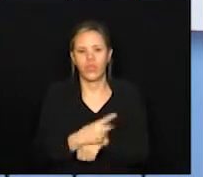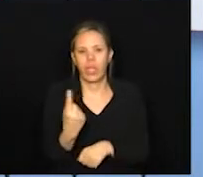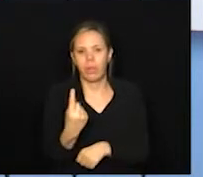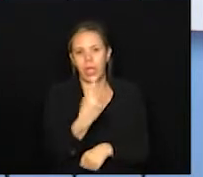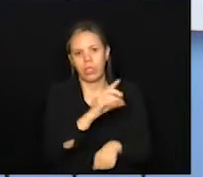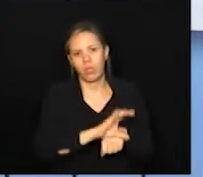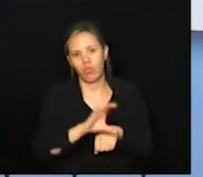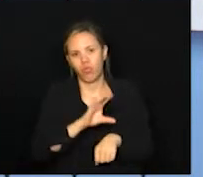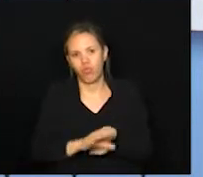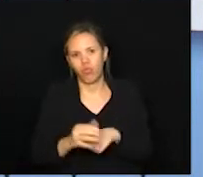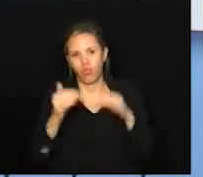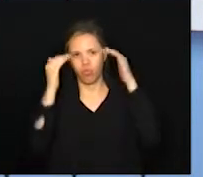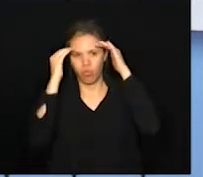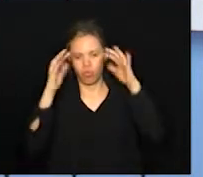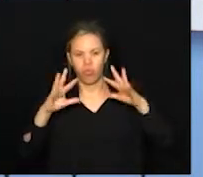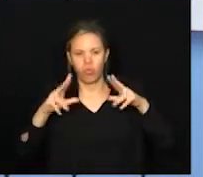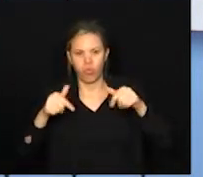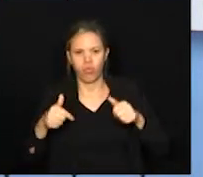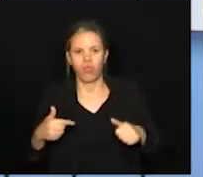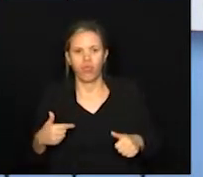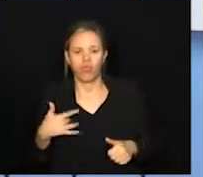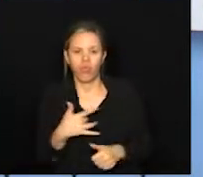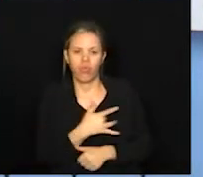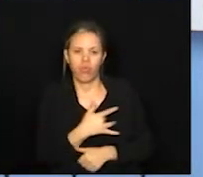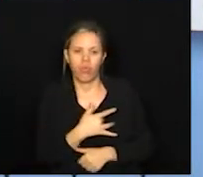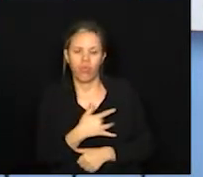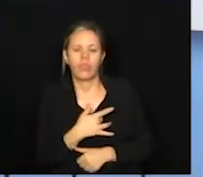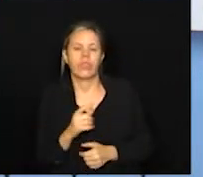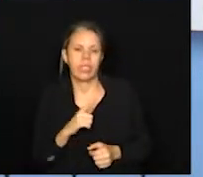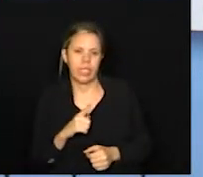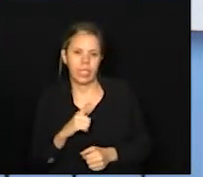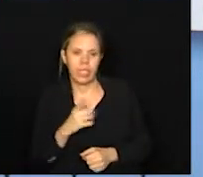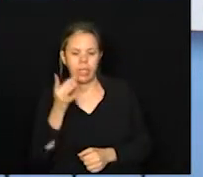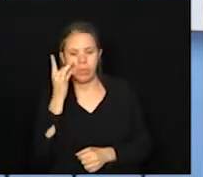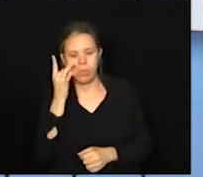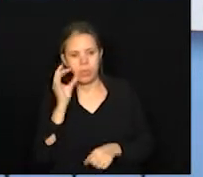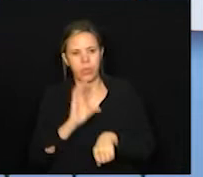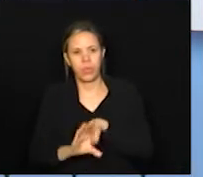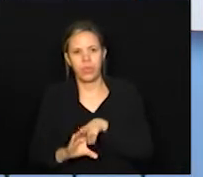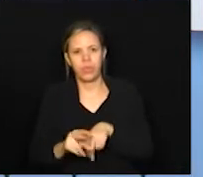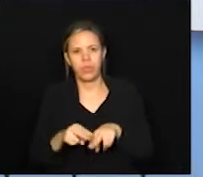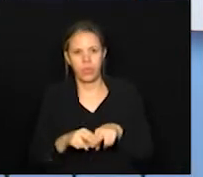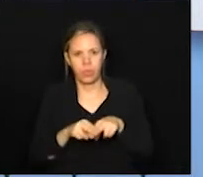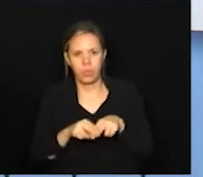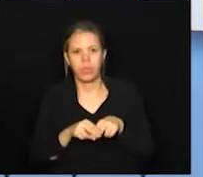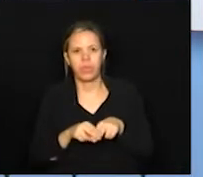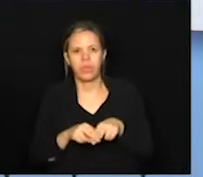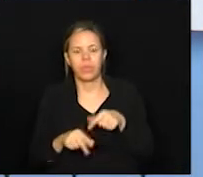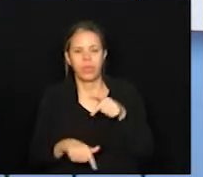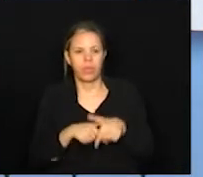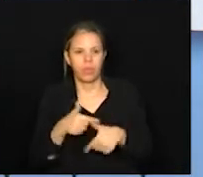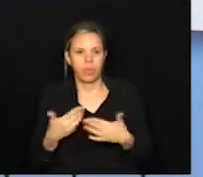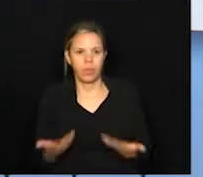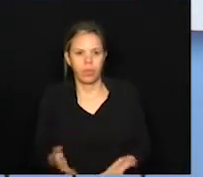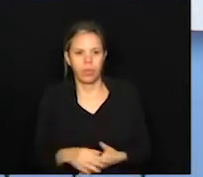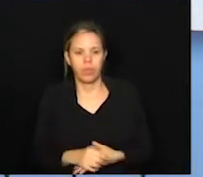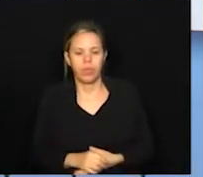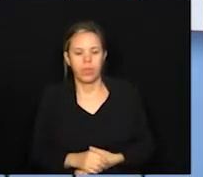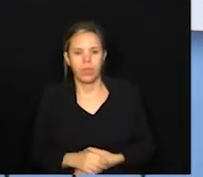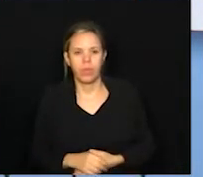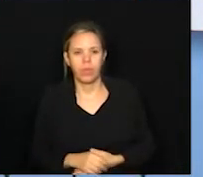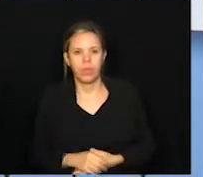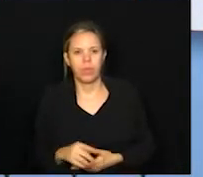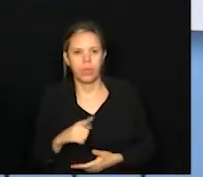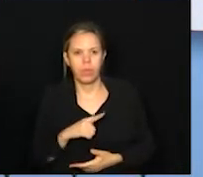cursos. Seguindo todos os protocolos sanitários, eles serão presenciais devido à atividade, mas aí